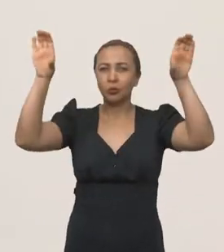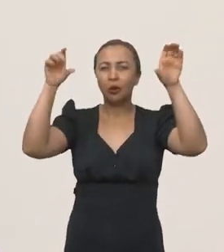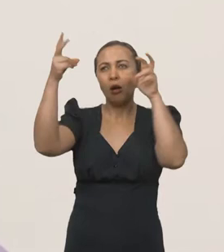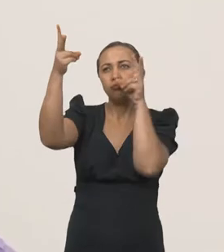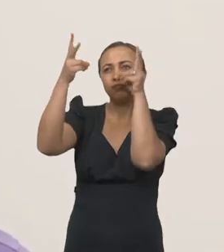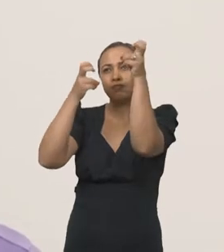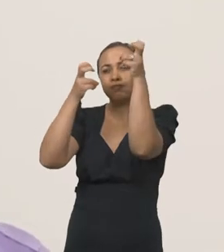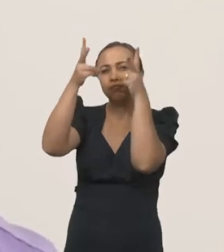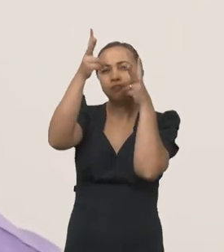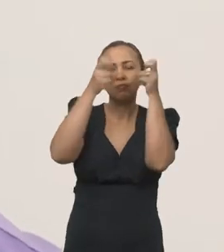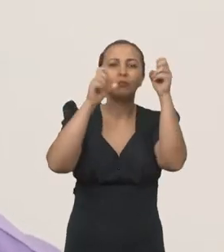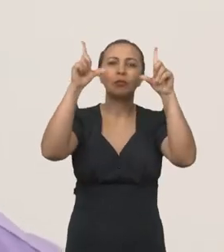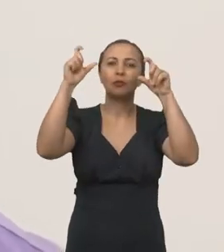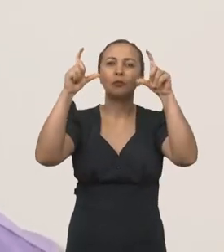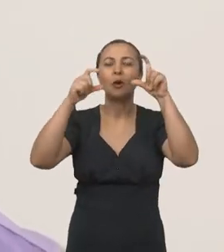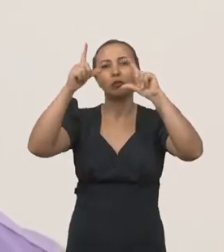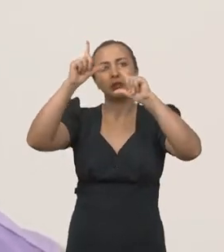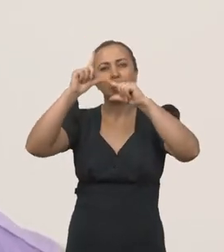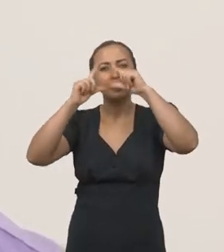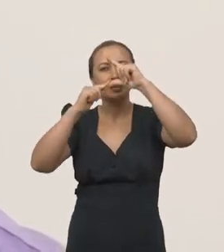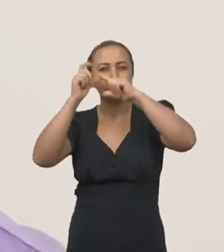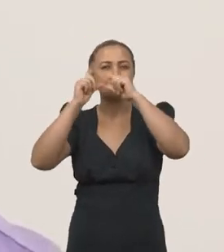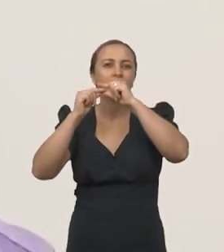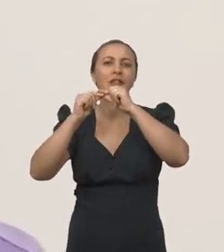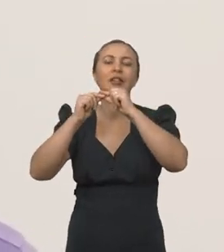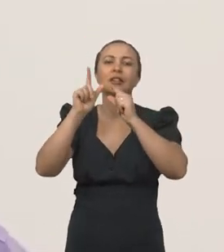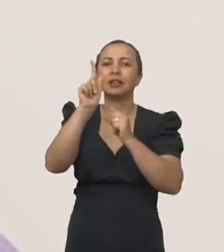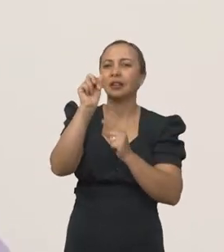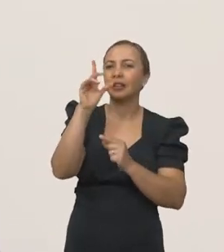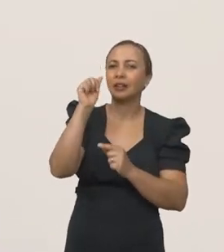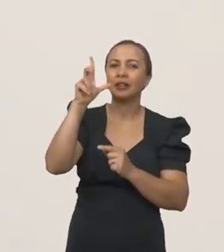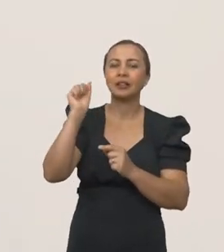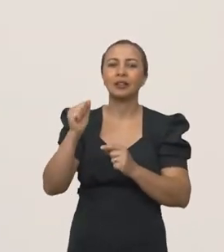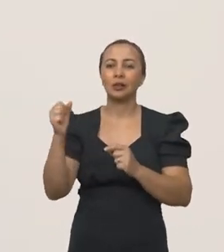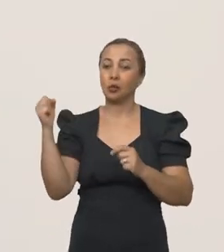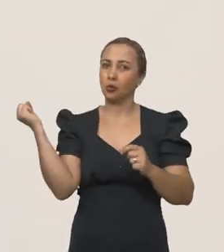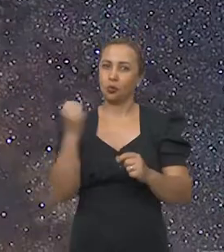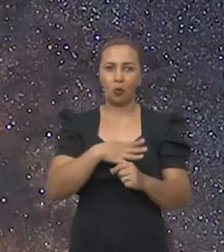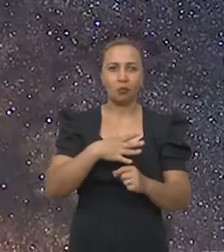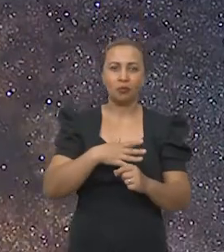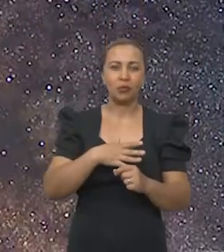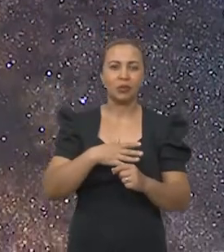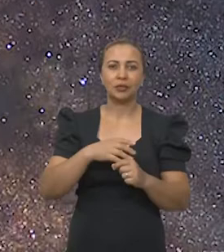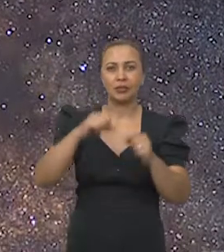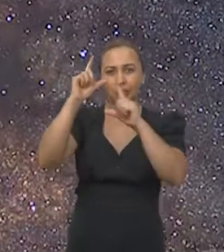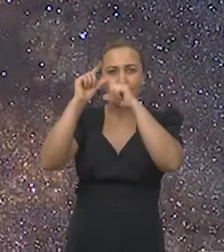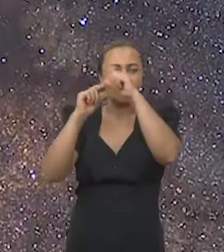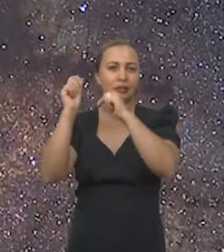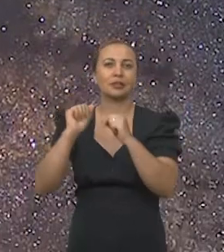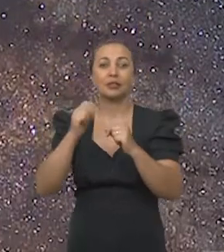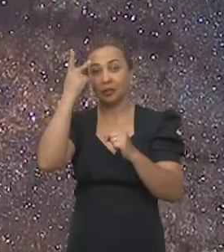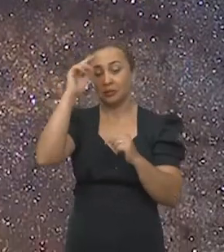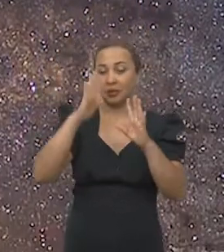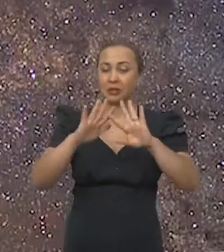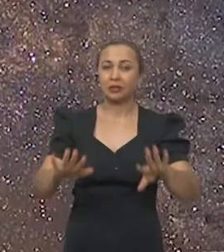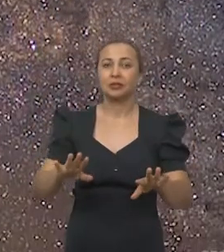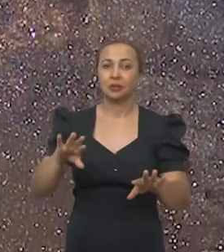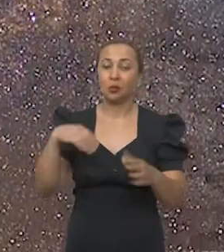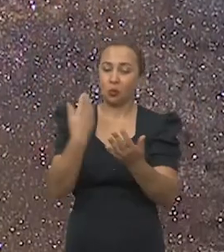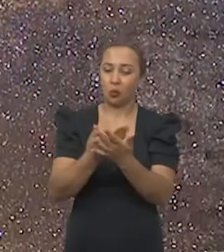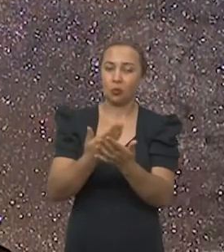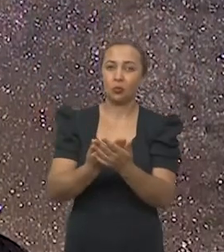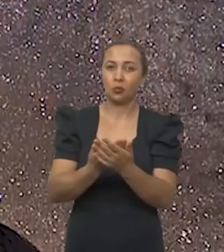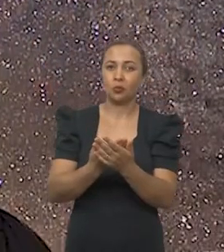coletando fótons emitidos por objetos Como Estrelas galáxias supernovas quadris para isso